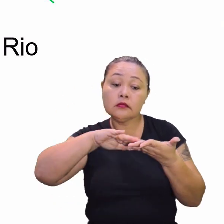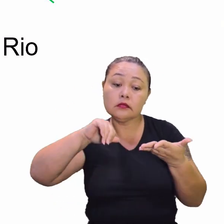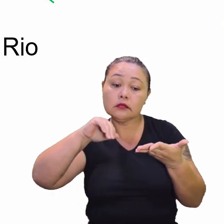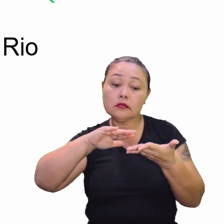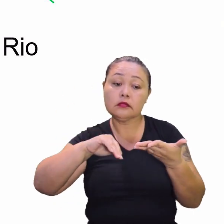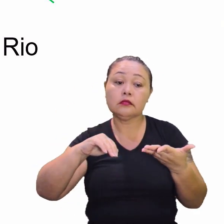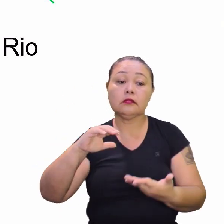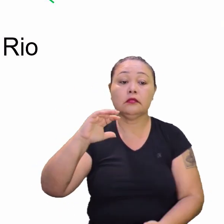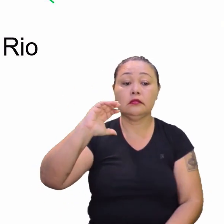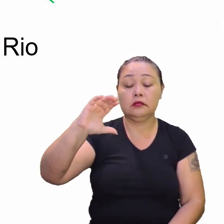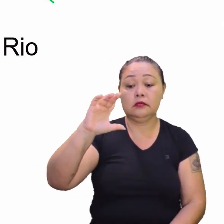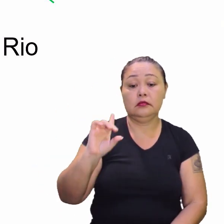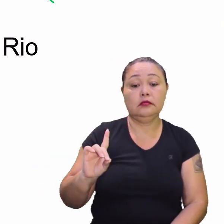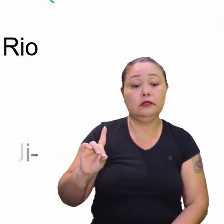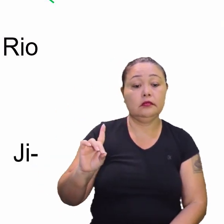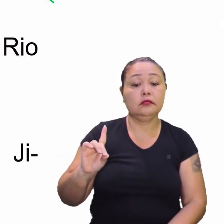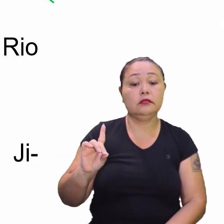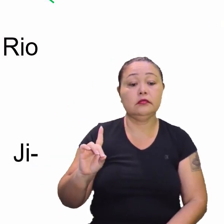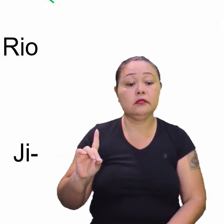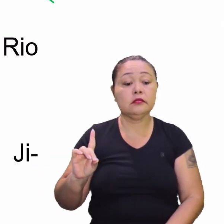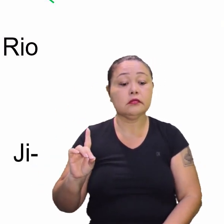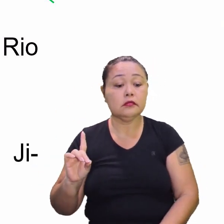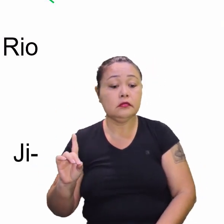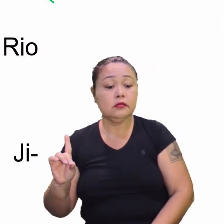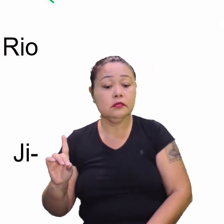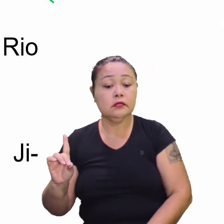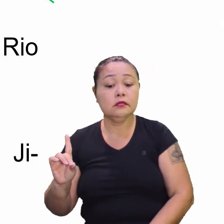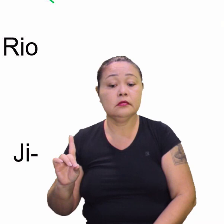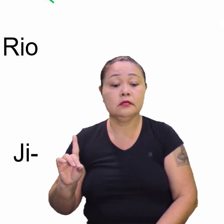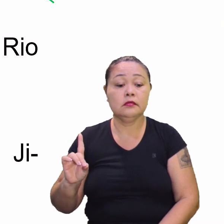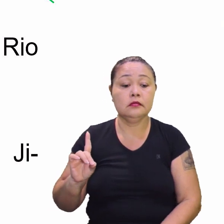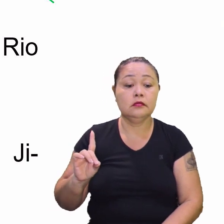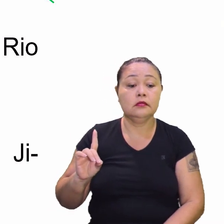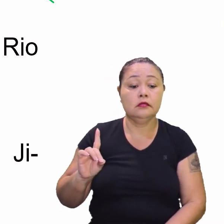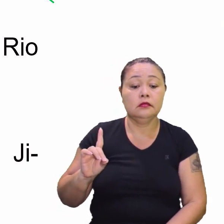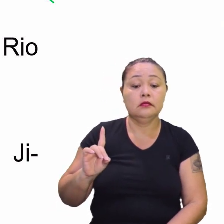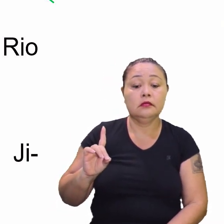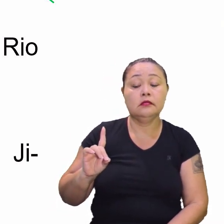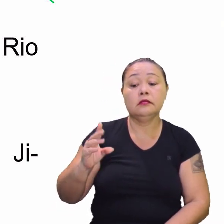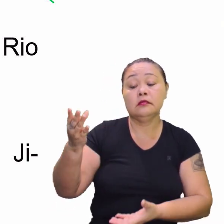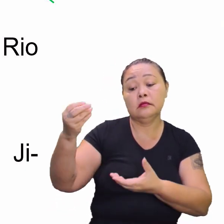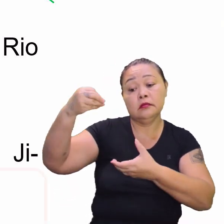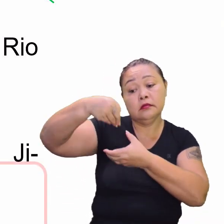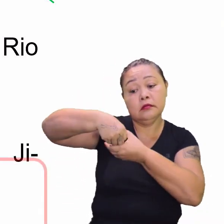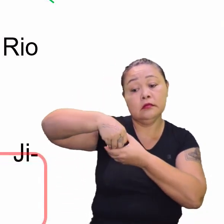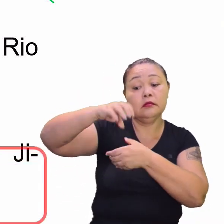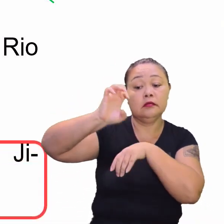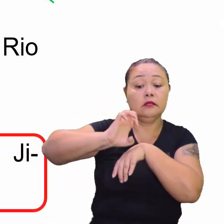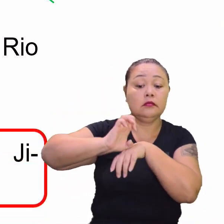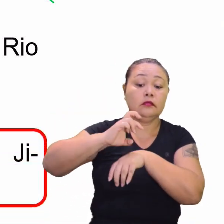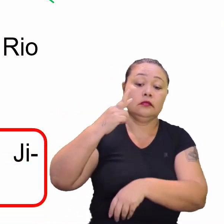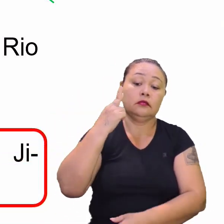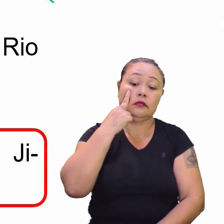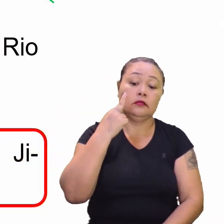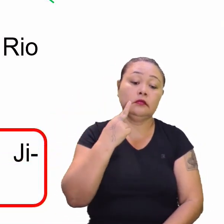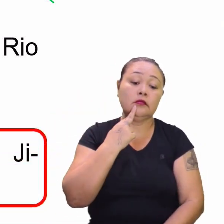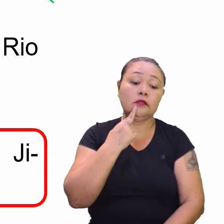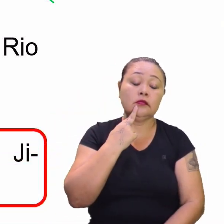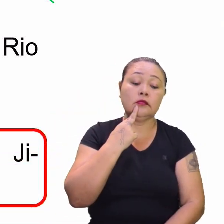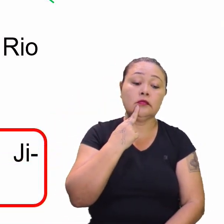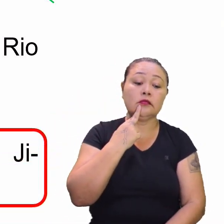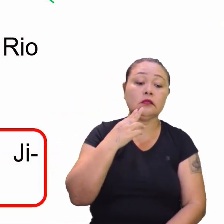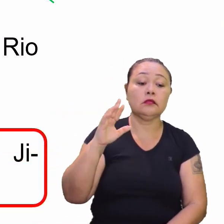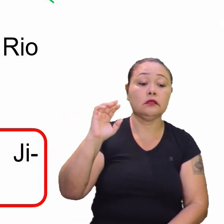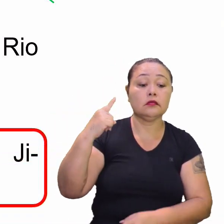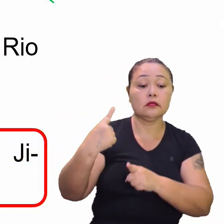a C e a D. E ele está pedindo o quê? Rios de Rondônia. Rondônia. Por que